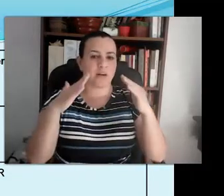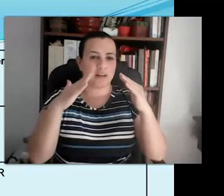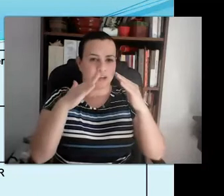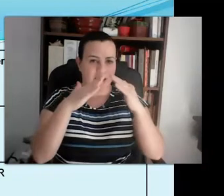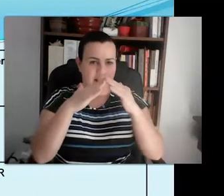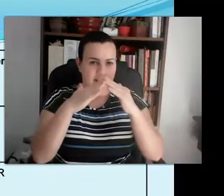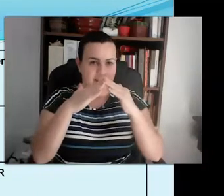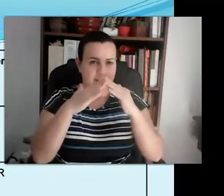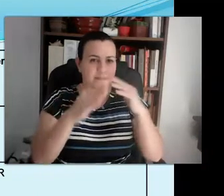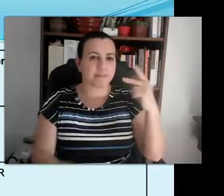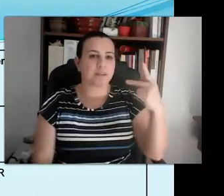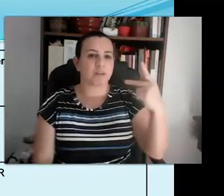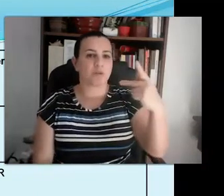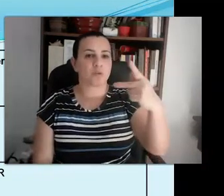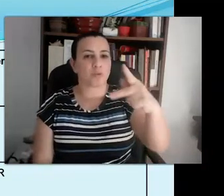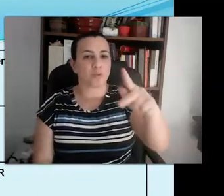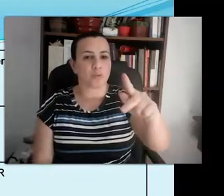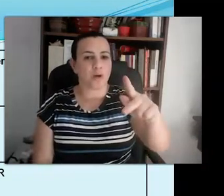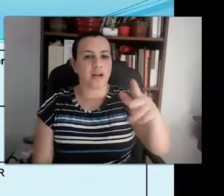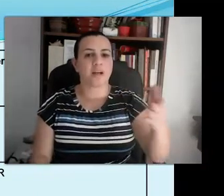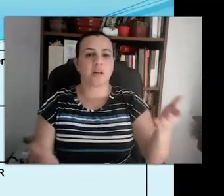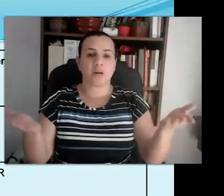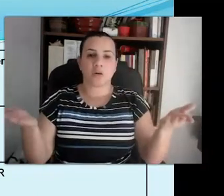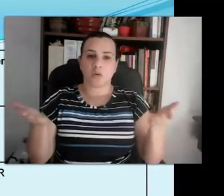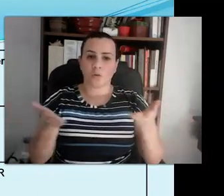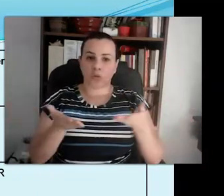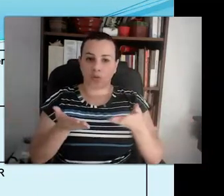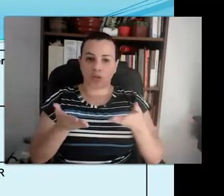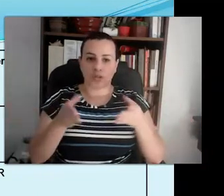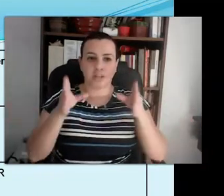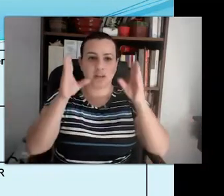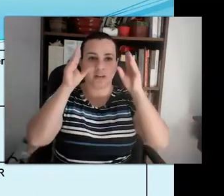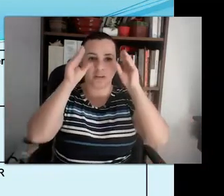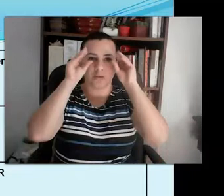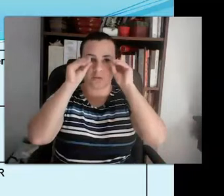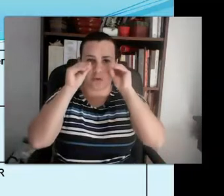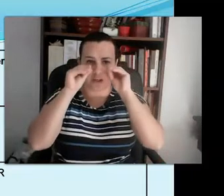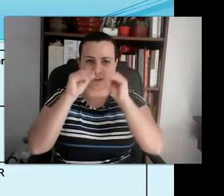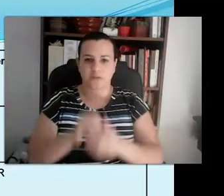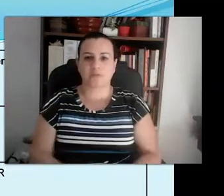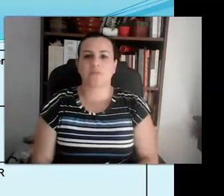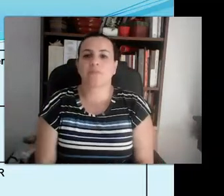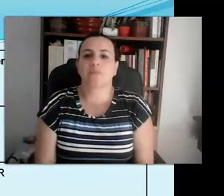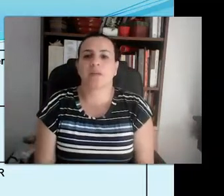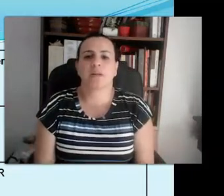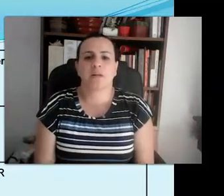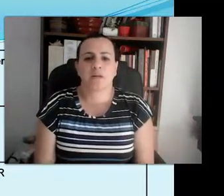Eu, casa, sua, hoje,